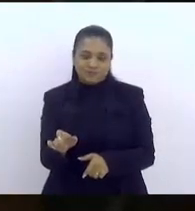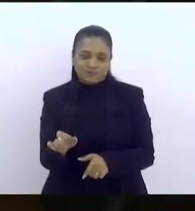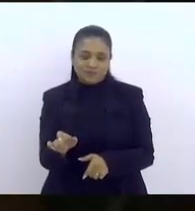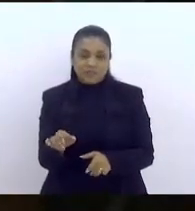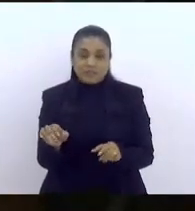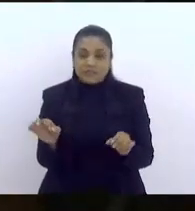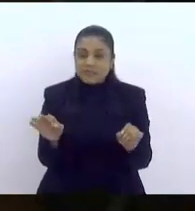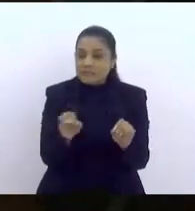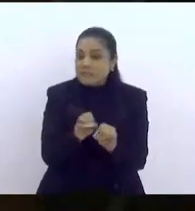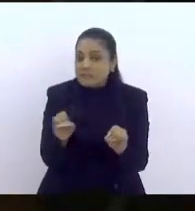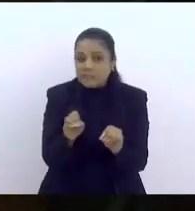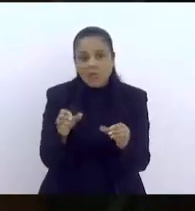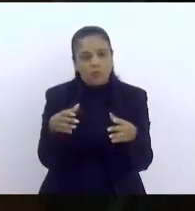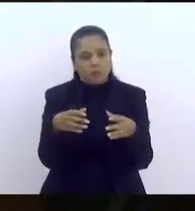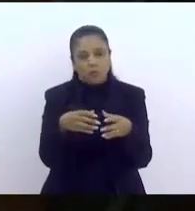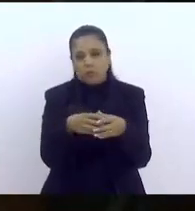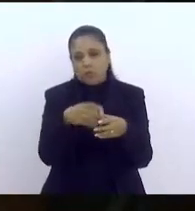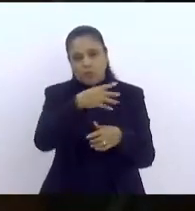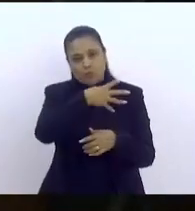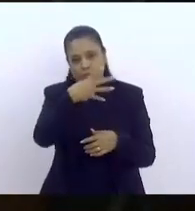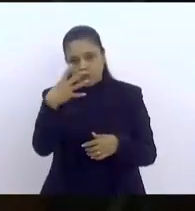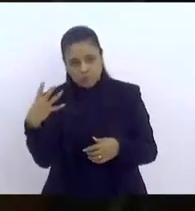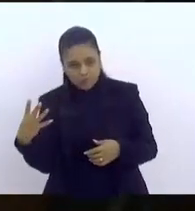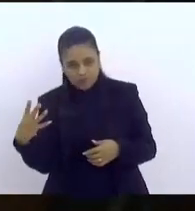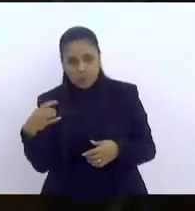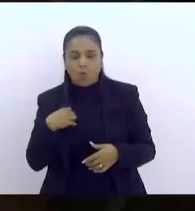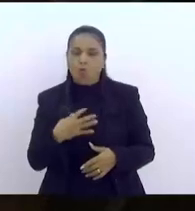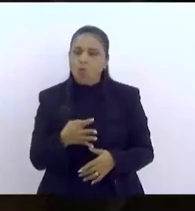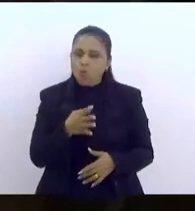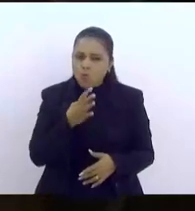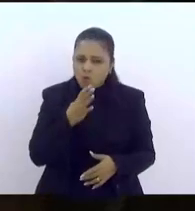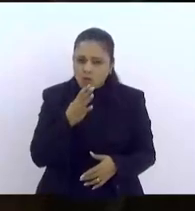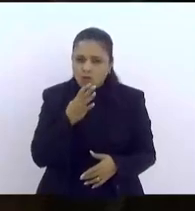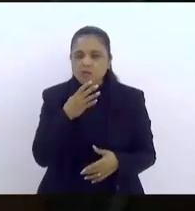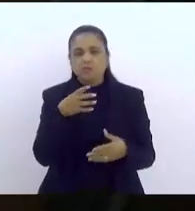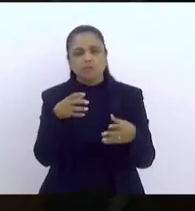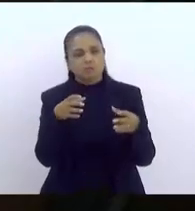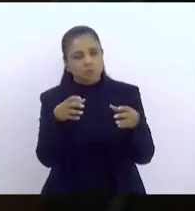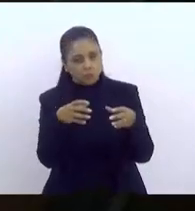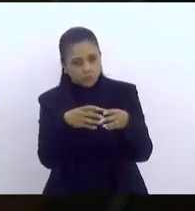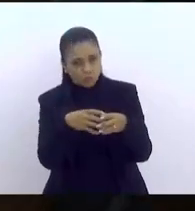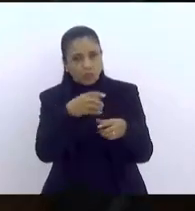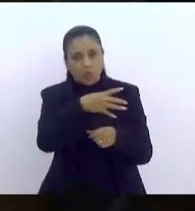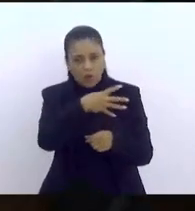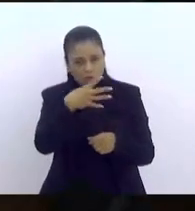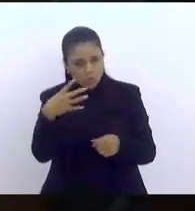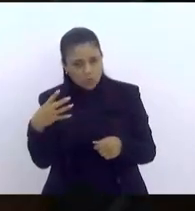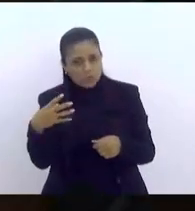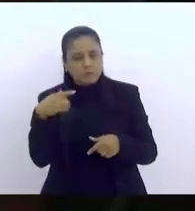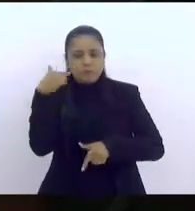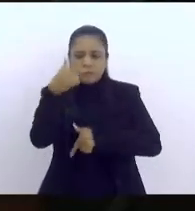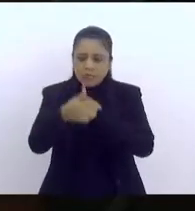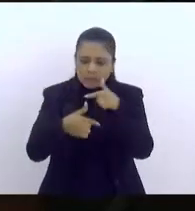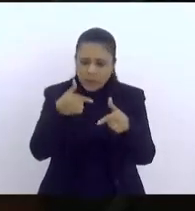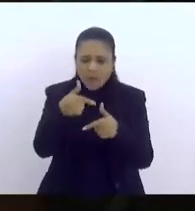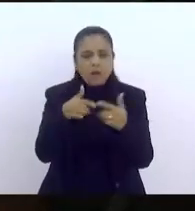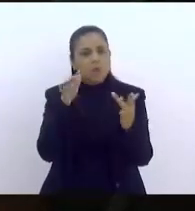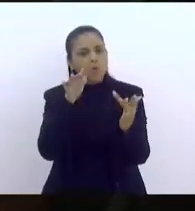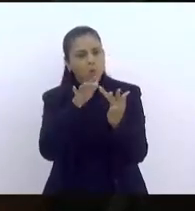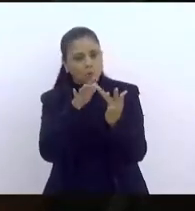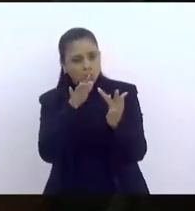Arco-Íris. Eu reconheço o Grupo Arco-Íris, todos nós trabalhamos uma vez em contato com